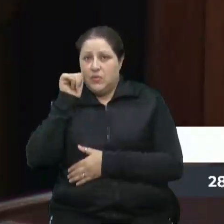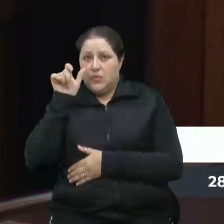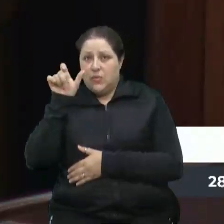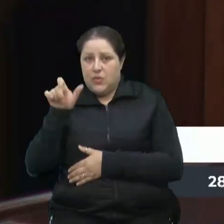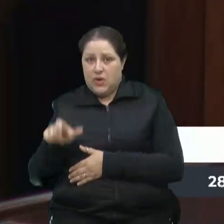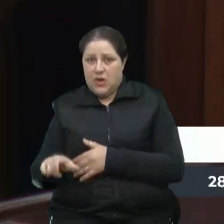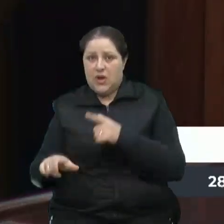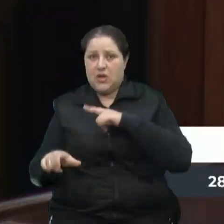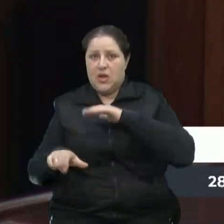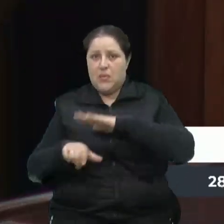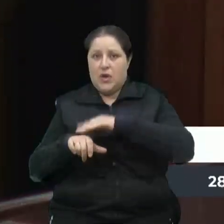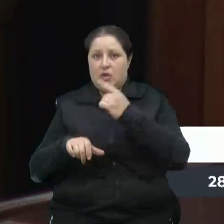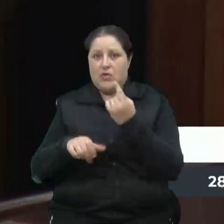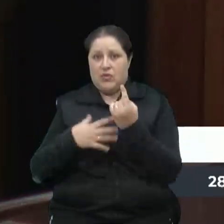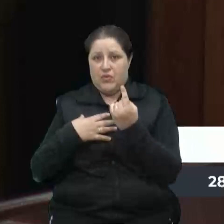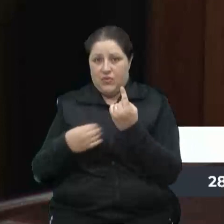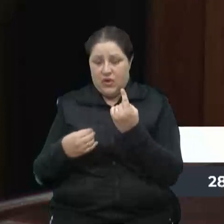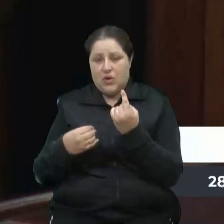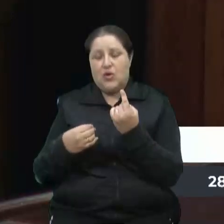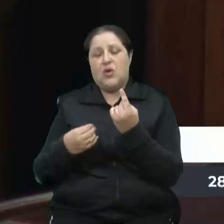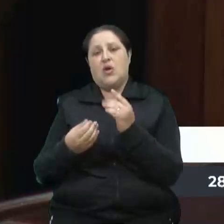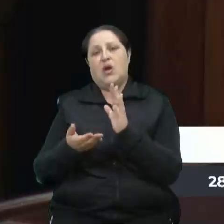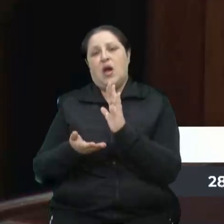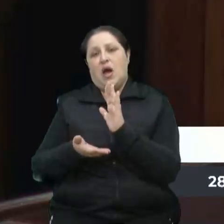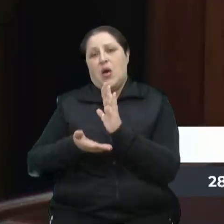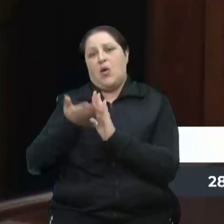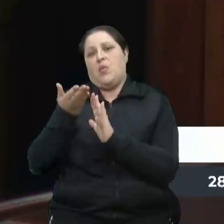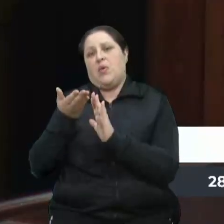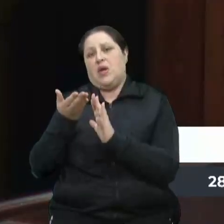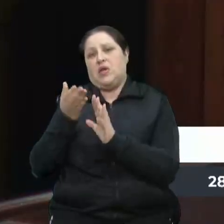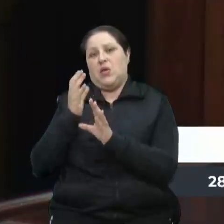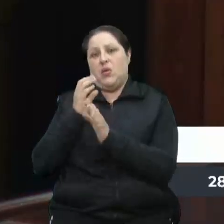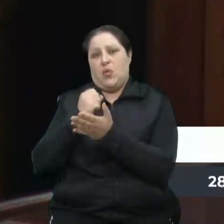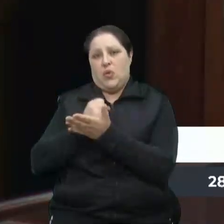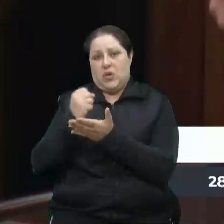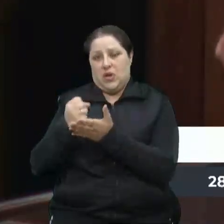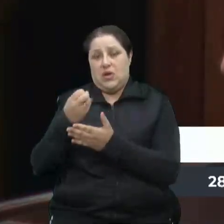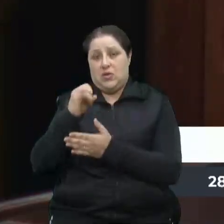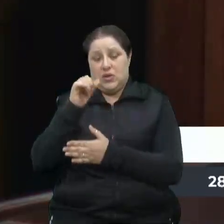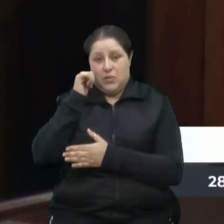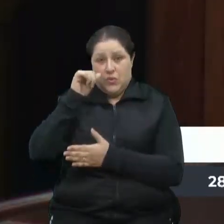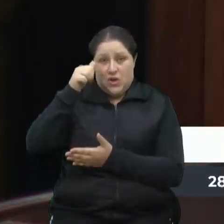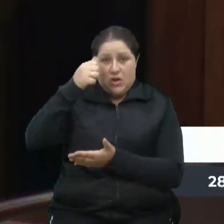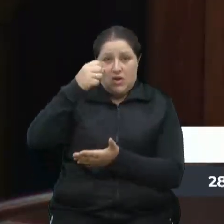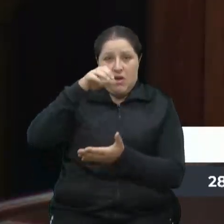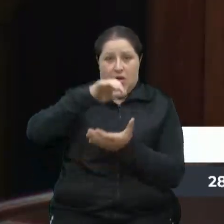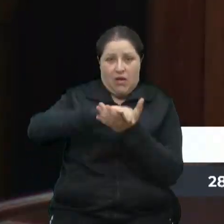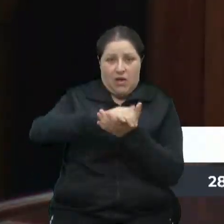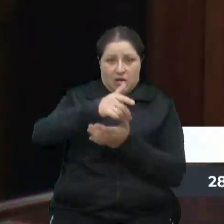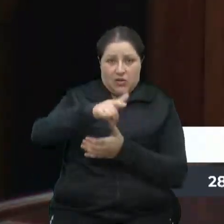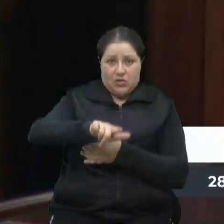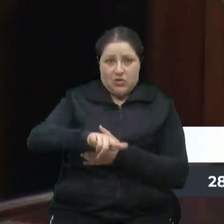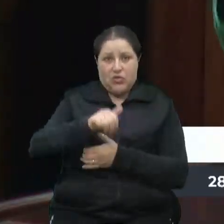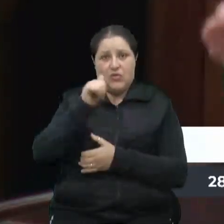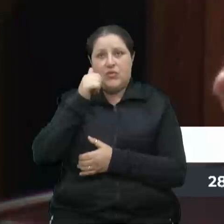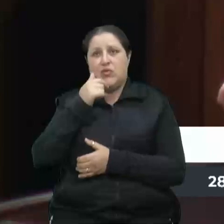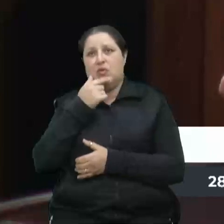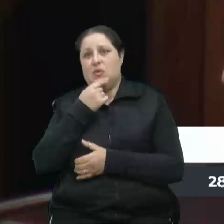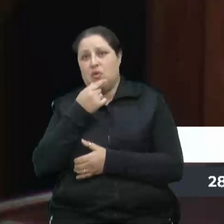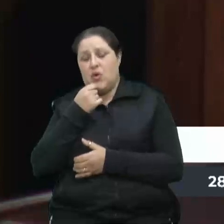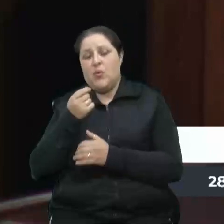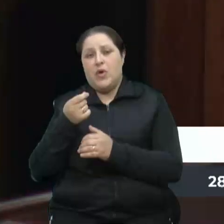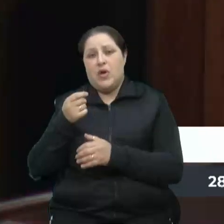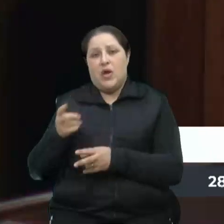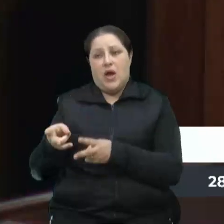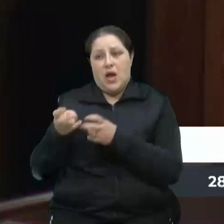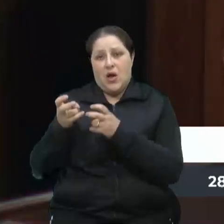um filho, ele aumentaria o contrato. Se ela casasse novamente, ele aumentaria o